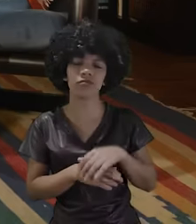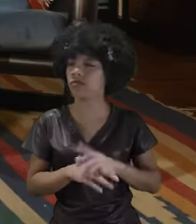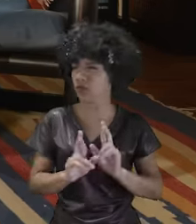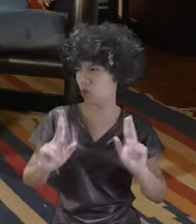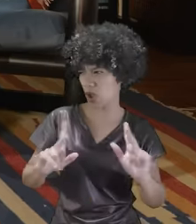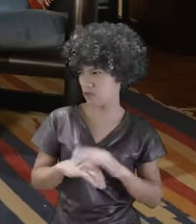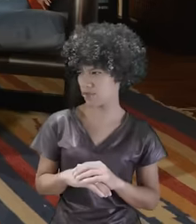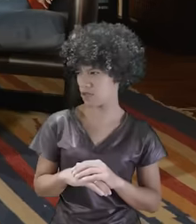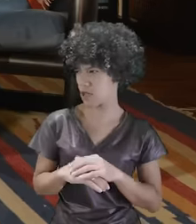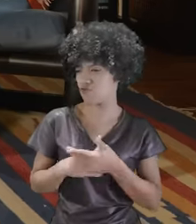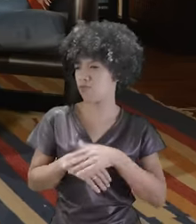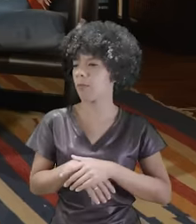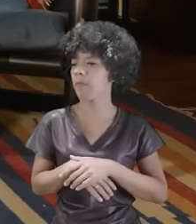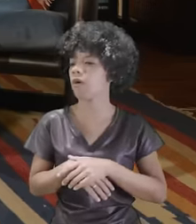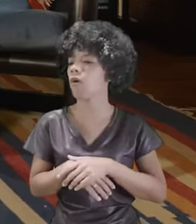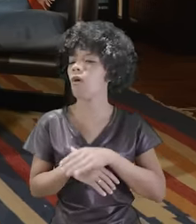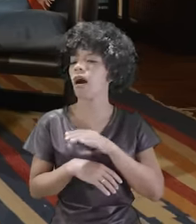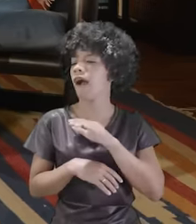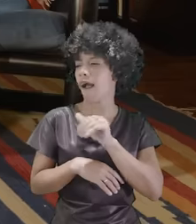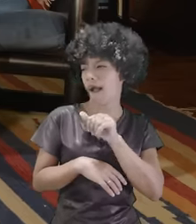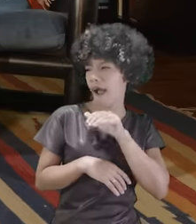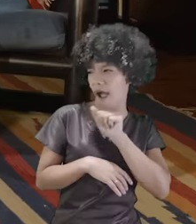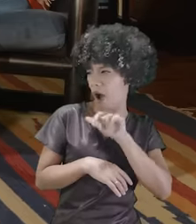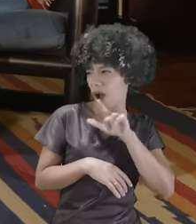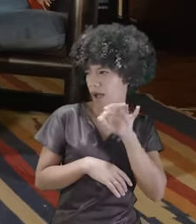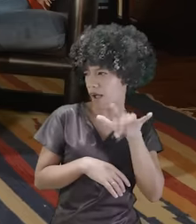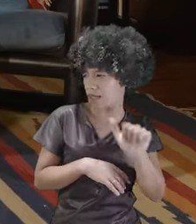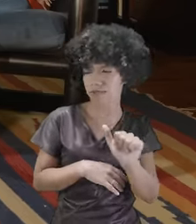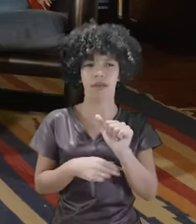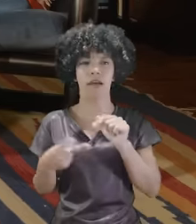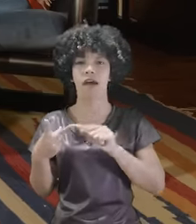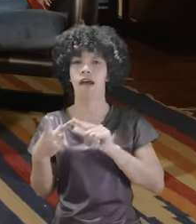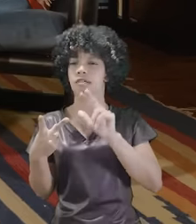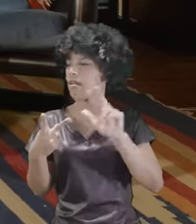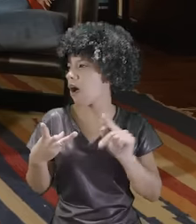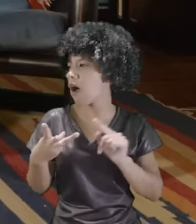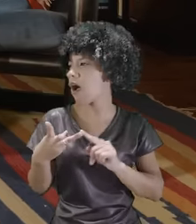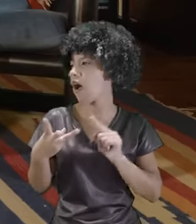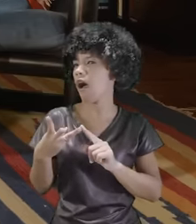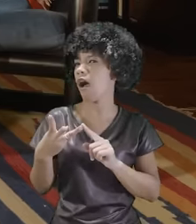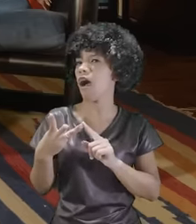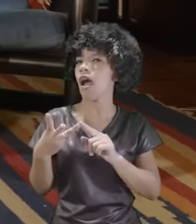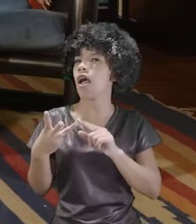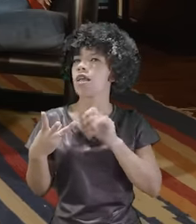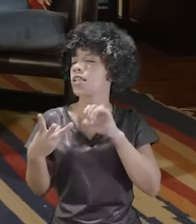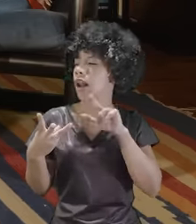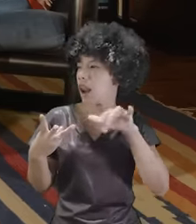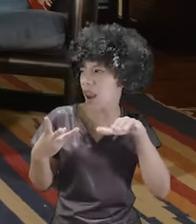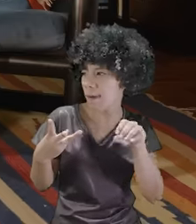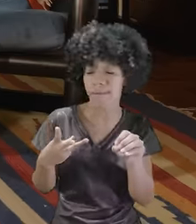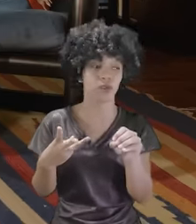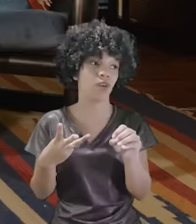deles para o ao cair da mesma coisa mesma coisa mas limpando a mesma coisa você conviveu com uma Quase que o